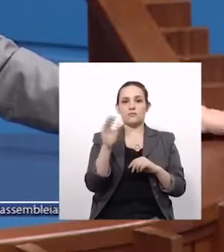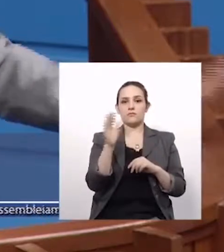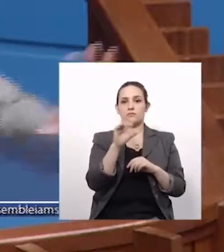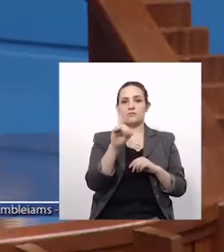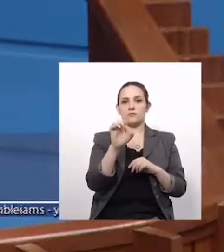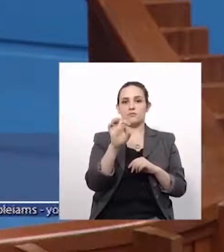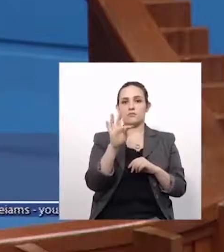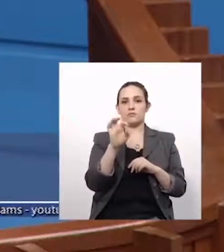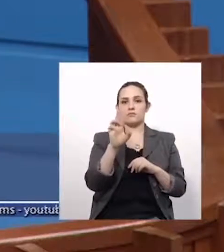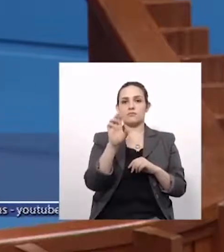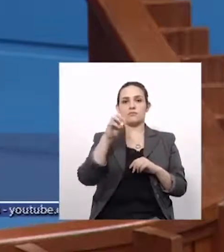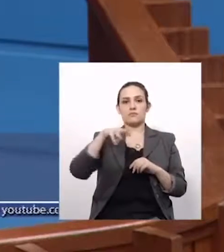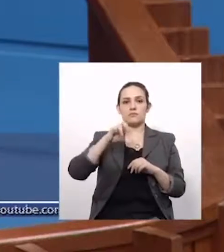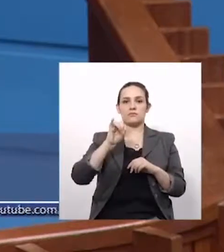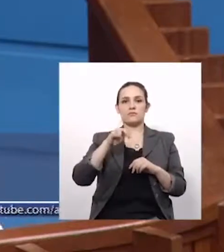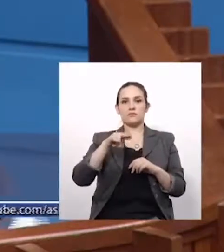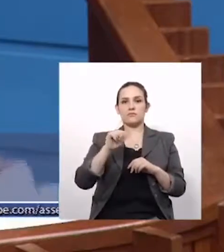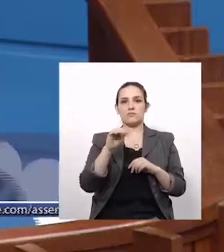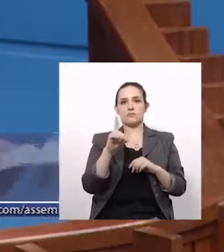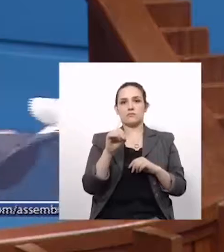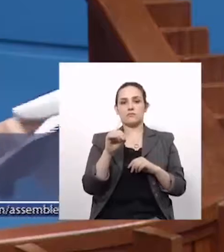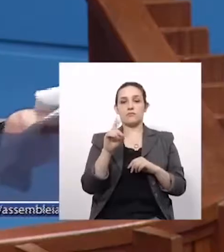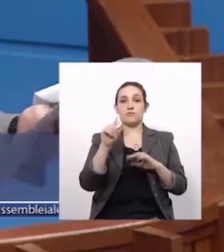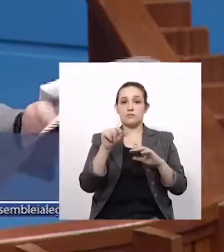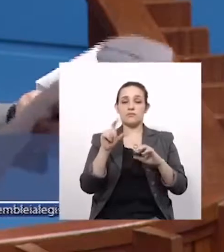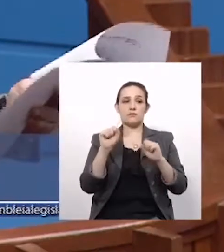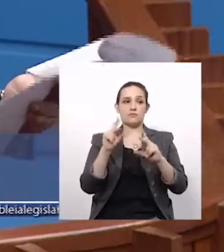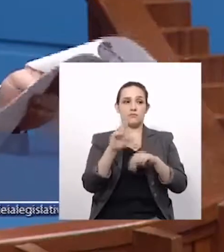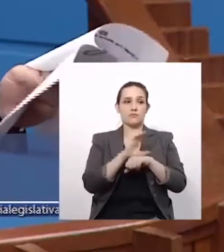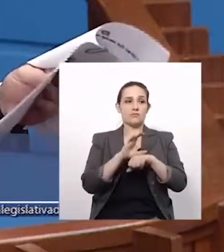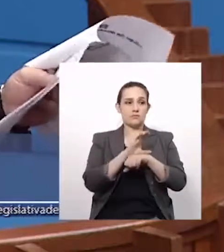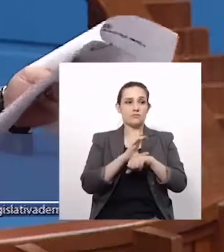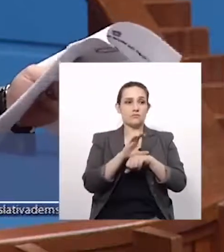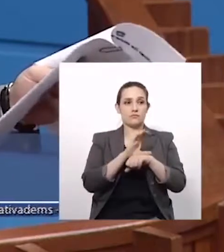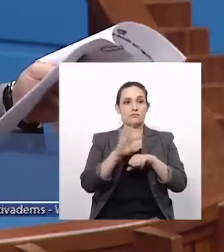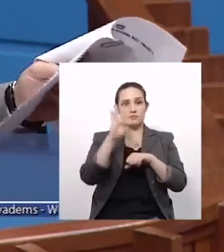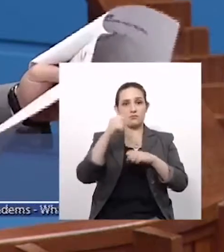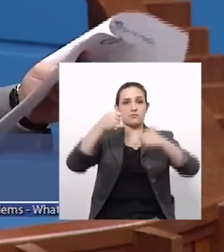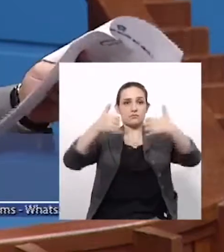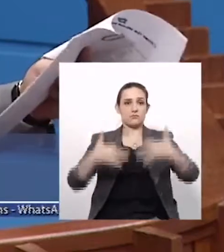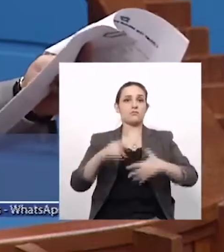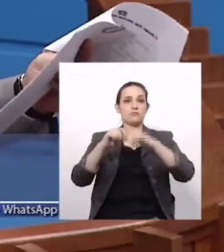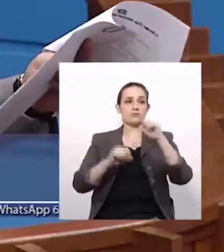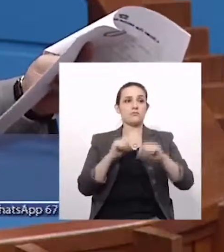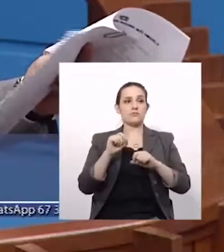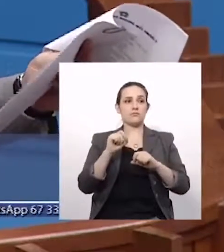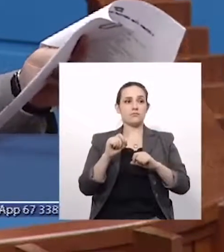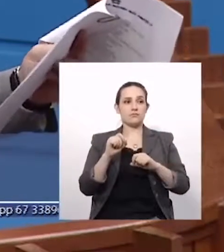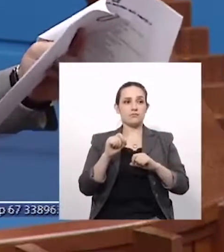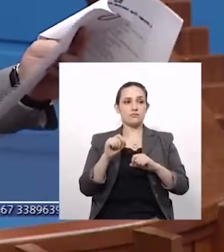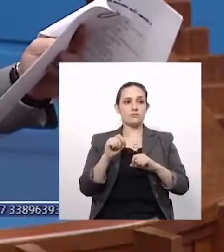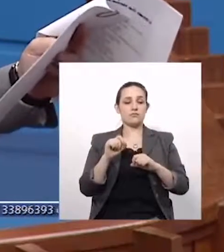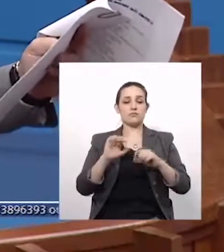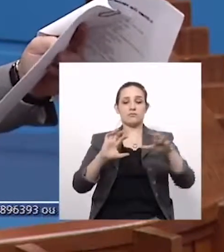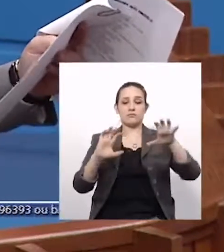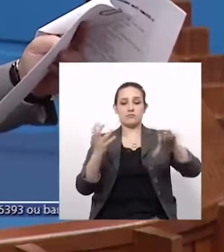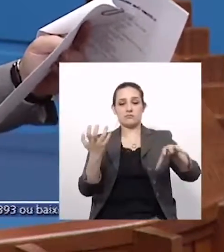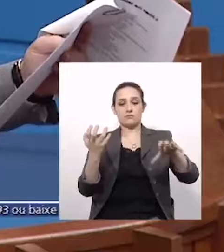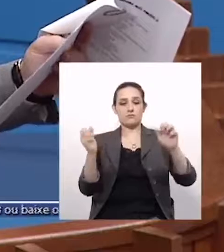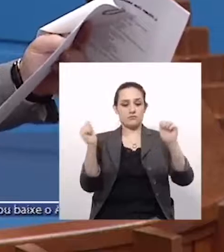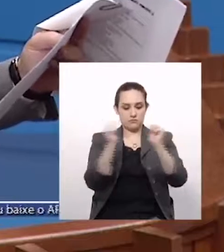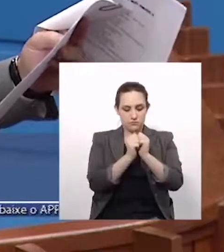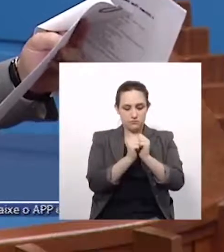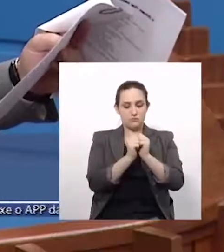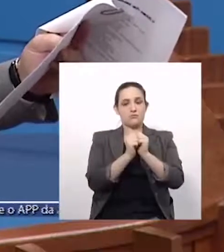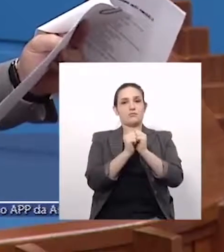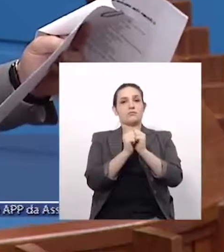determinado. Vamos ver o que diz a nossa Constituição. A Constituição Federal, ela diz o seguinte: o Congresso Nacional e suas